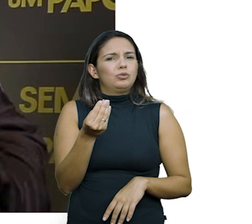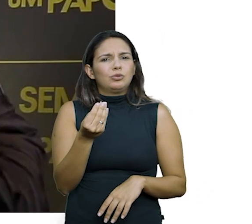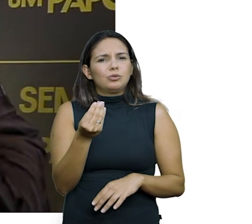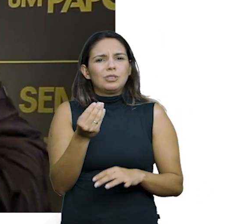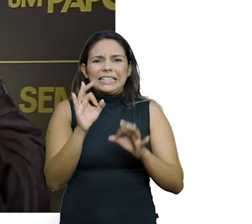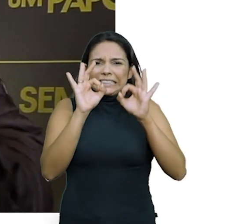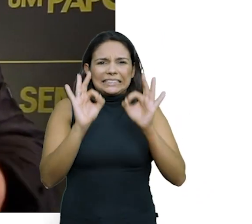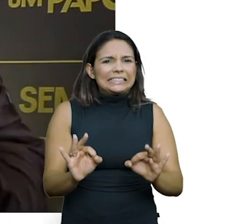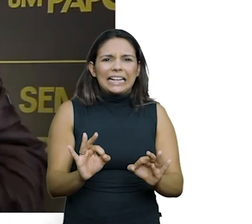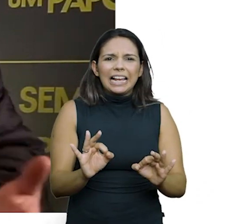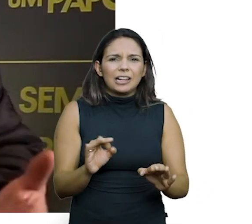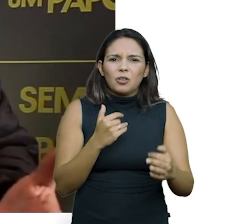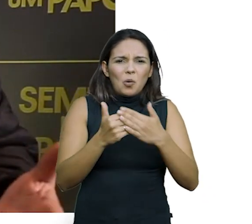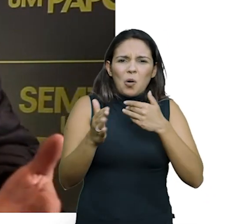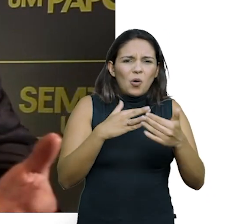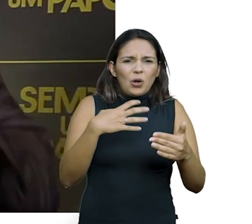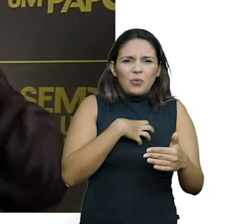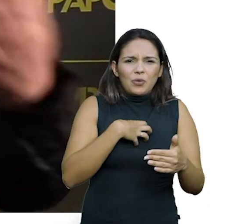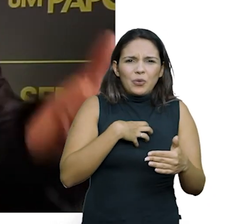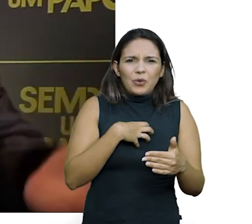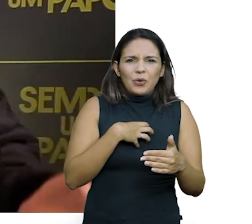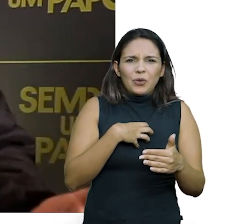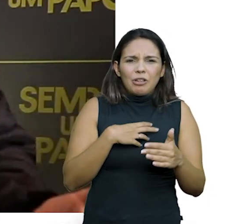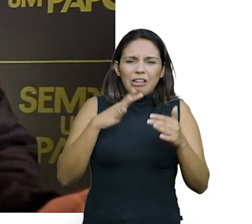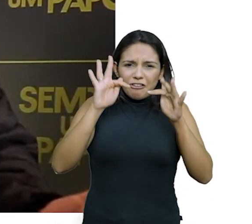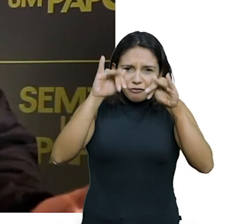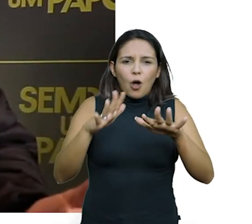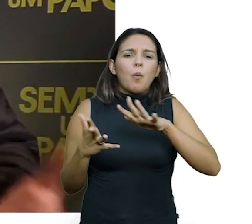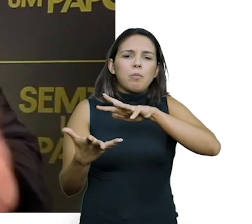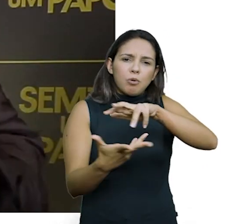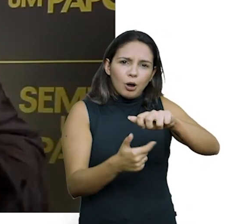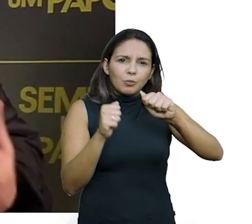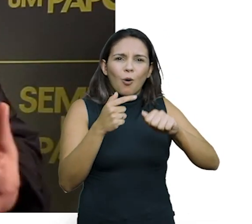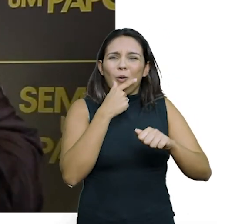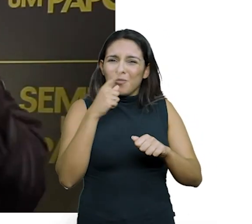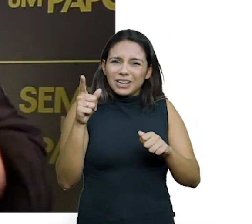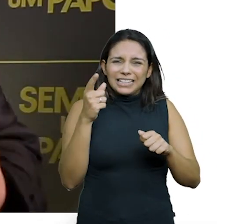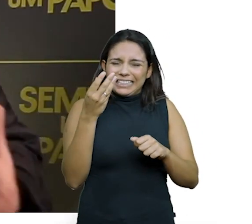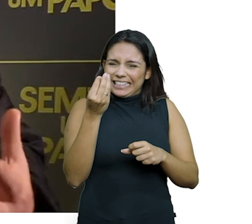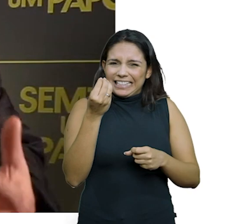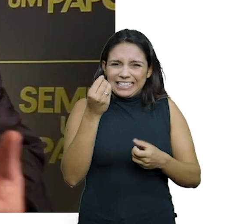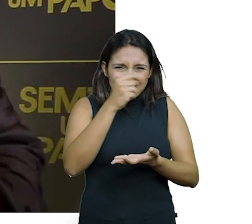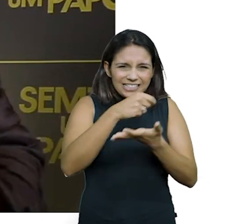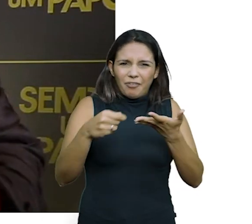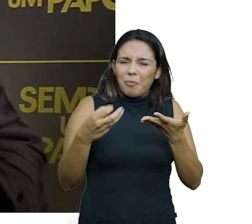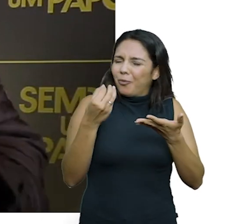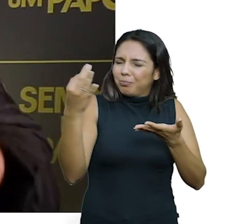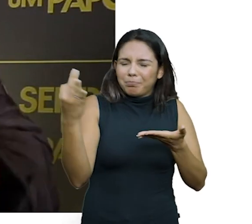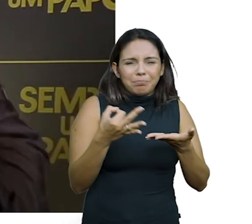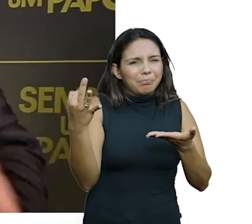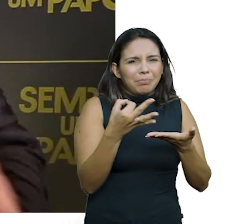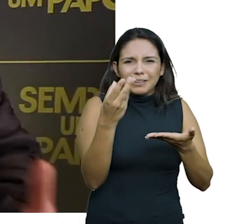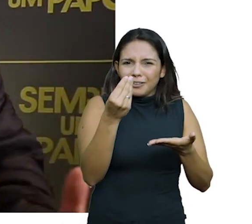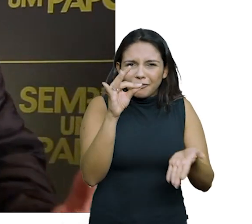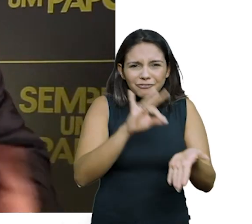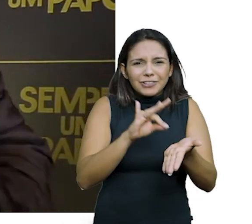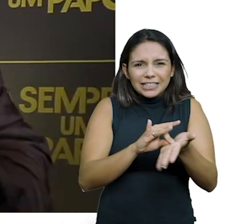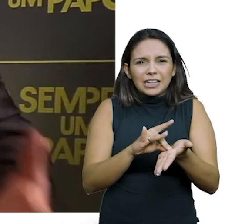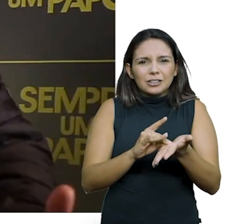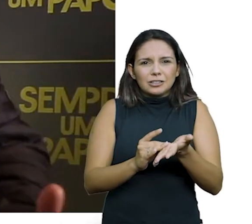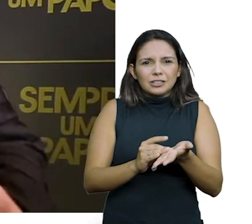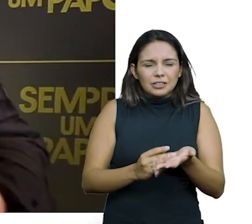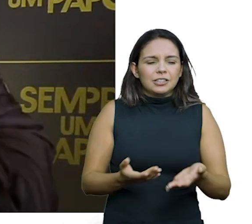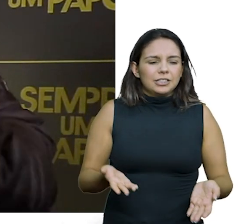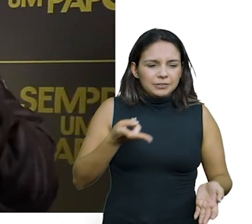ou servirem para qualquer situação até o final do mundo. Eu nunca vi um cara escrever coisas tão atuais,